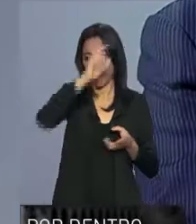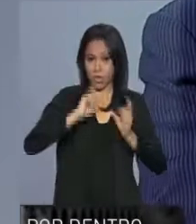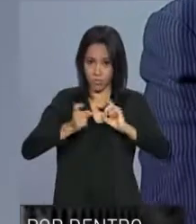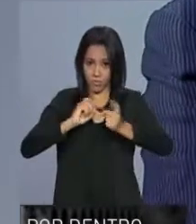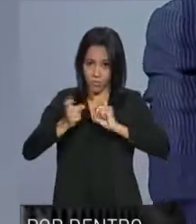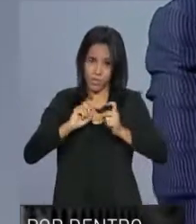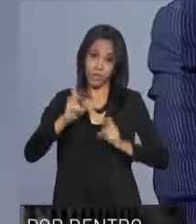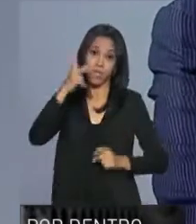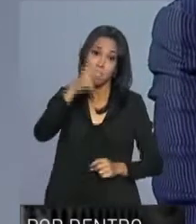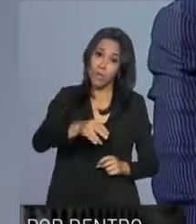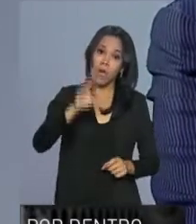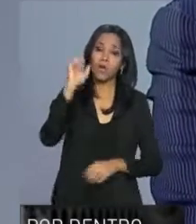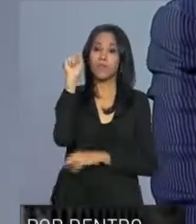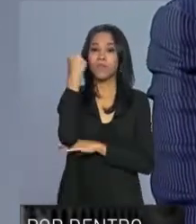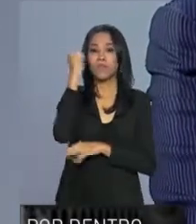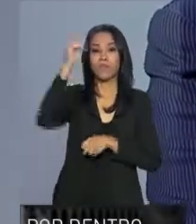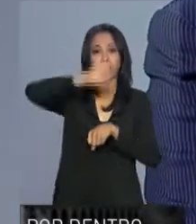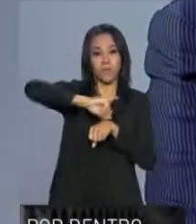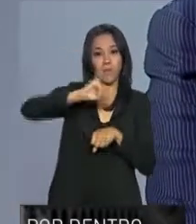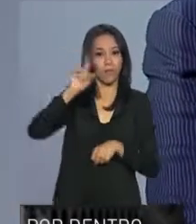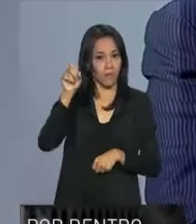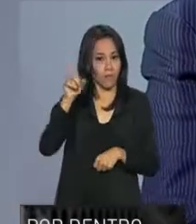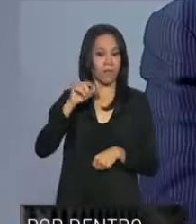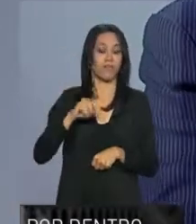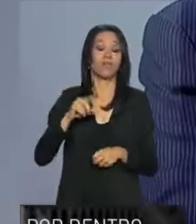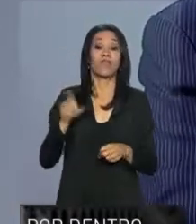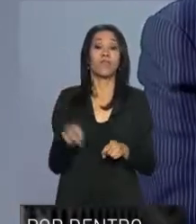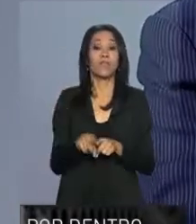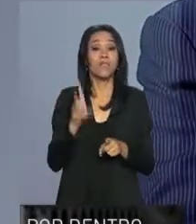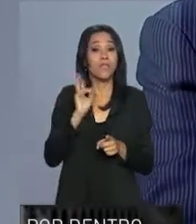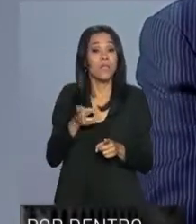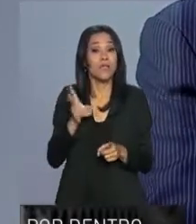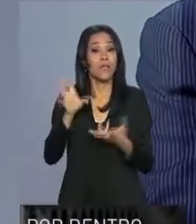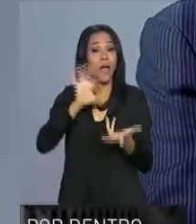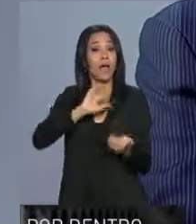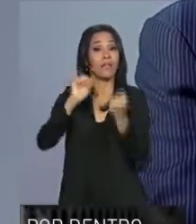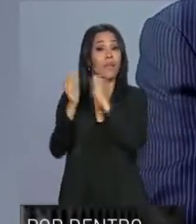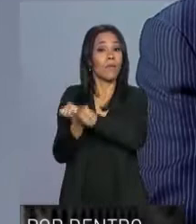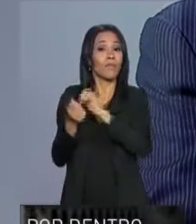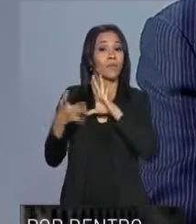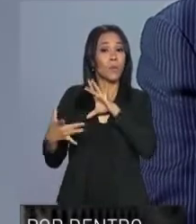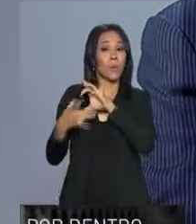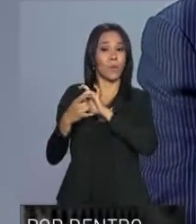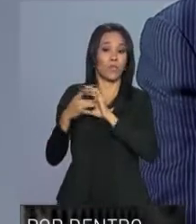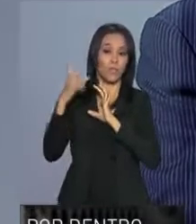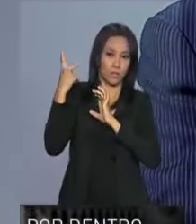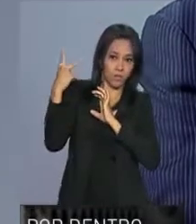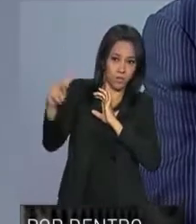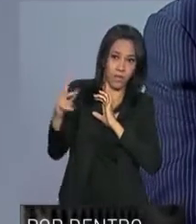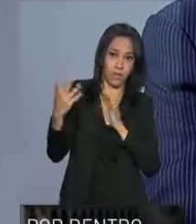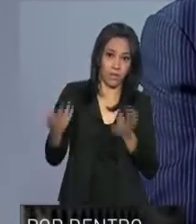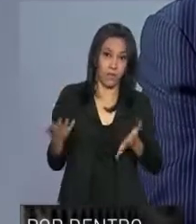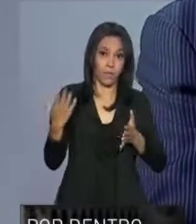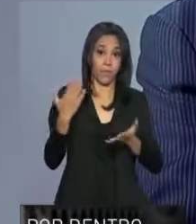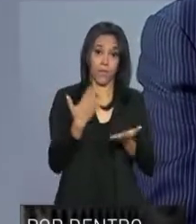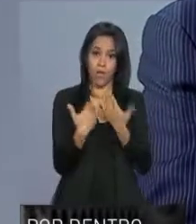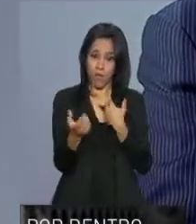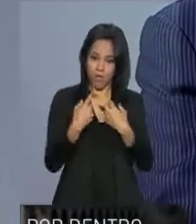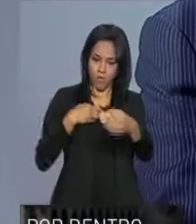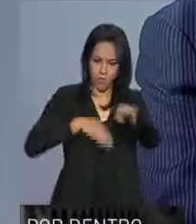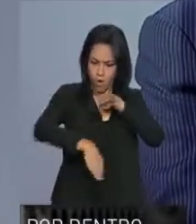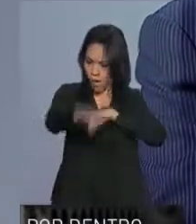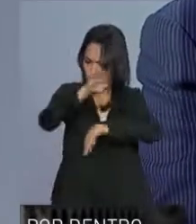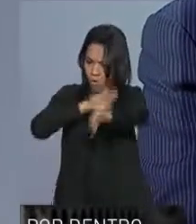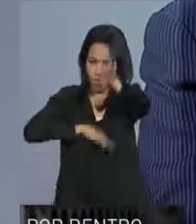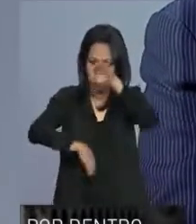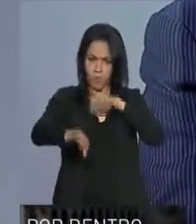retomar um investimento mais linda adequação da atualidade então une a mobilidade é claro os desafios são